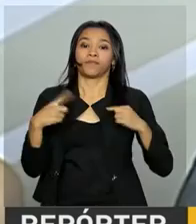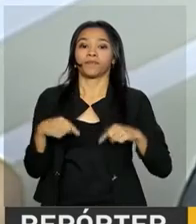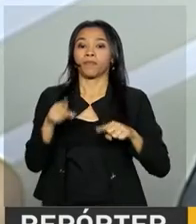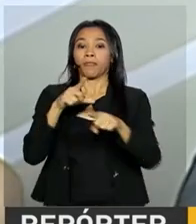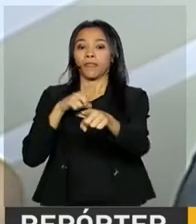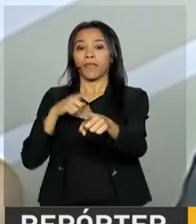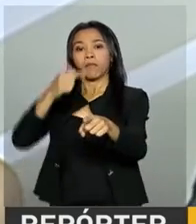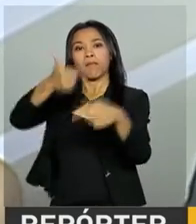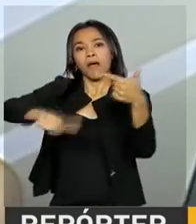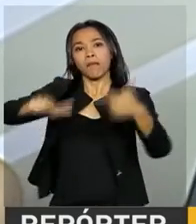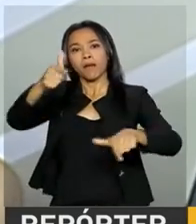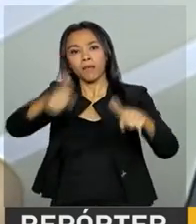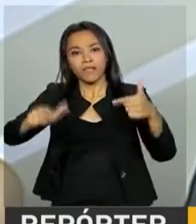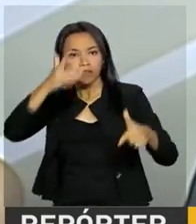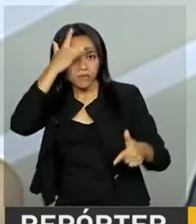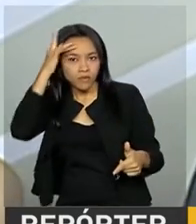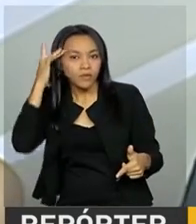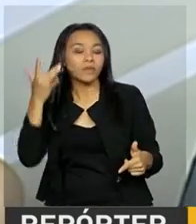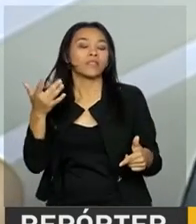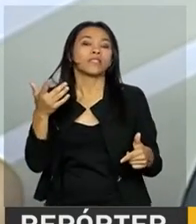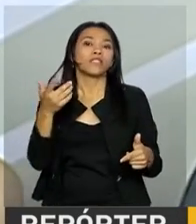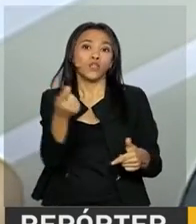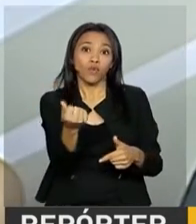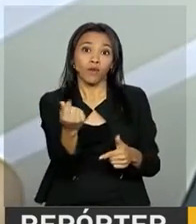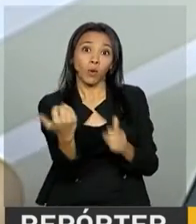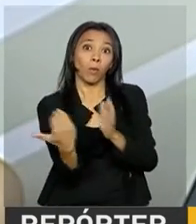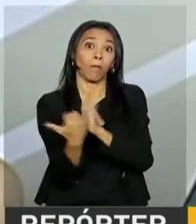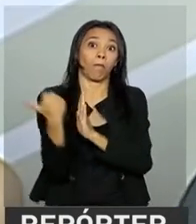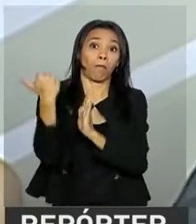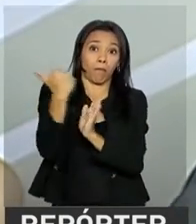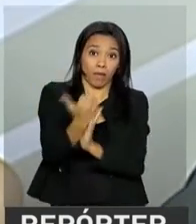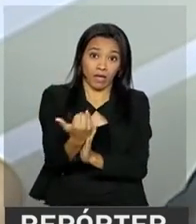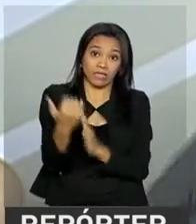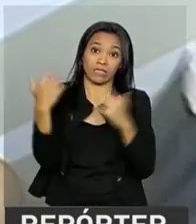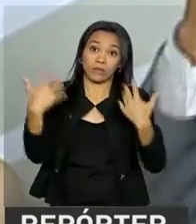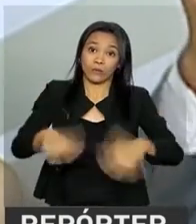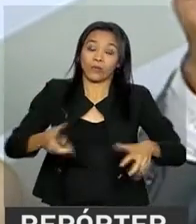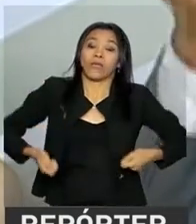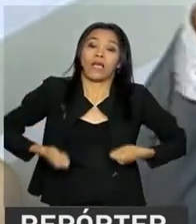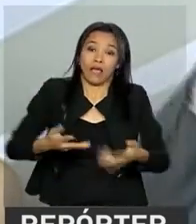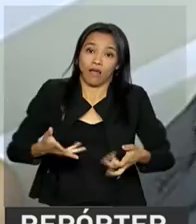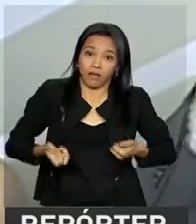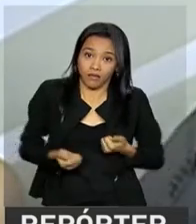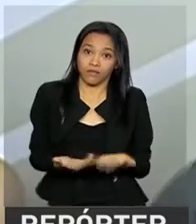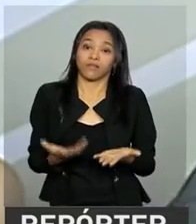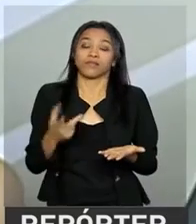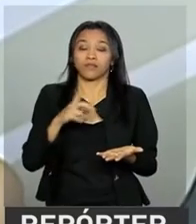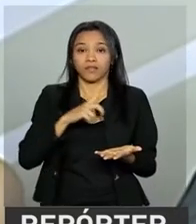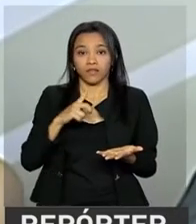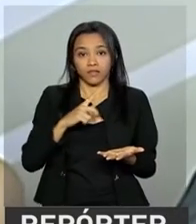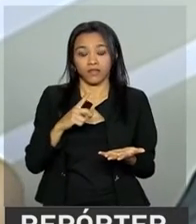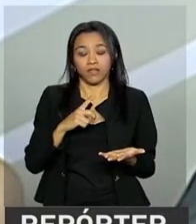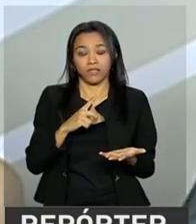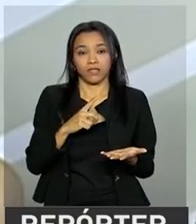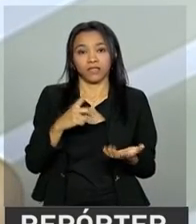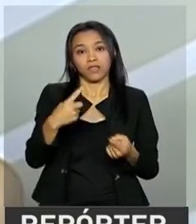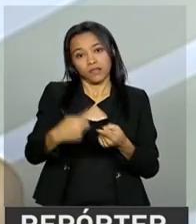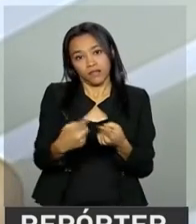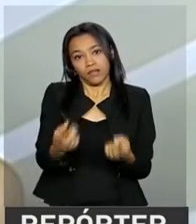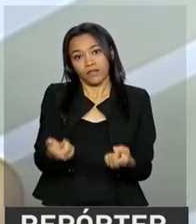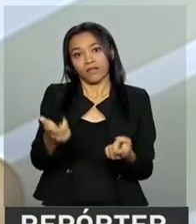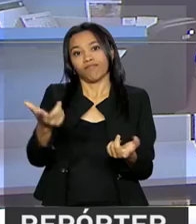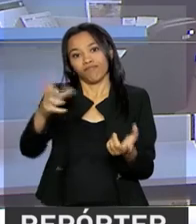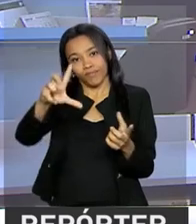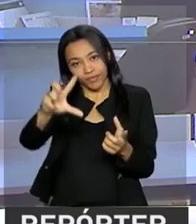maior para além da presidente o que justifica esse aumento da despesa numa proporção maior do que a tesla desaceleração da